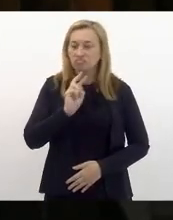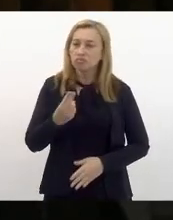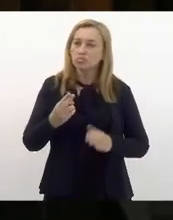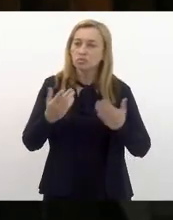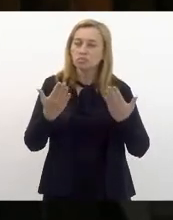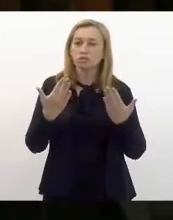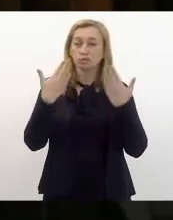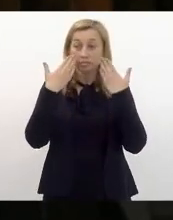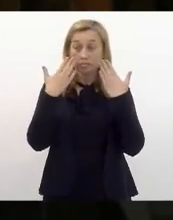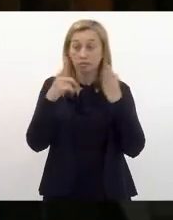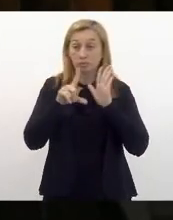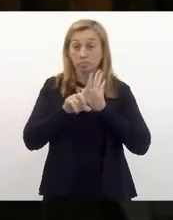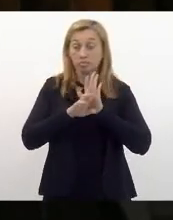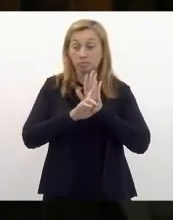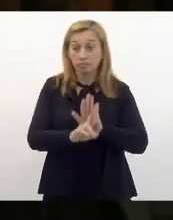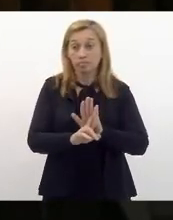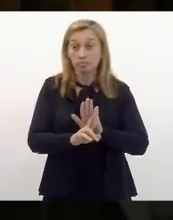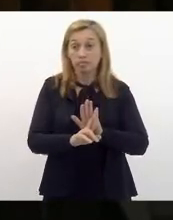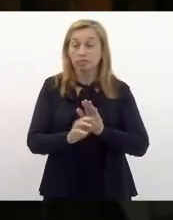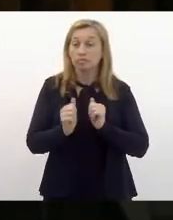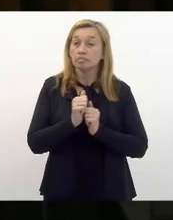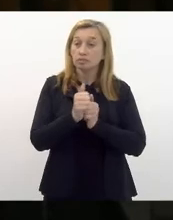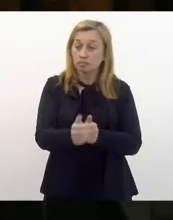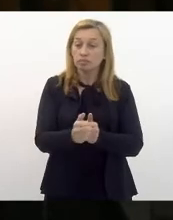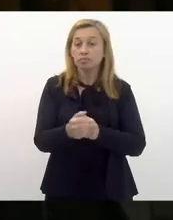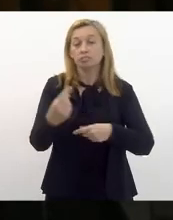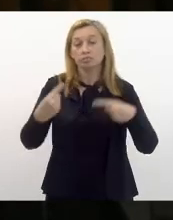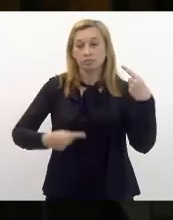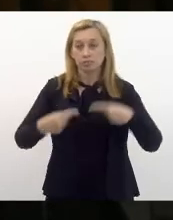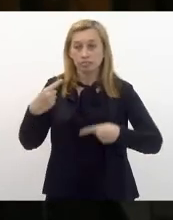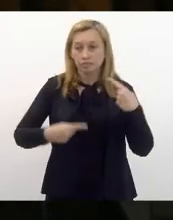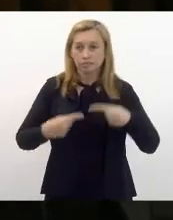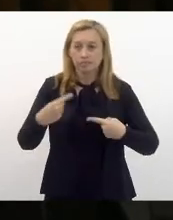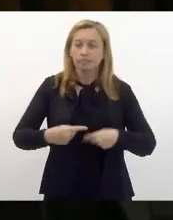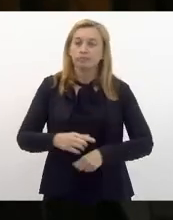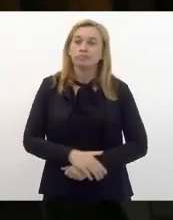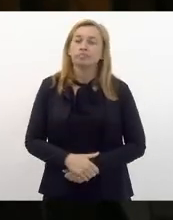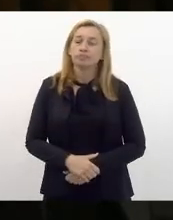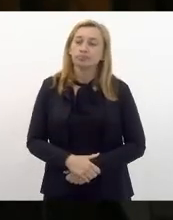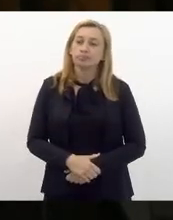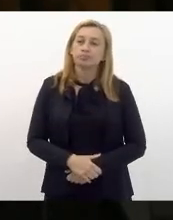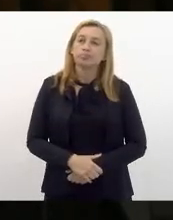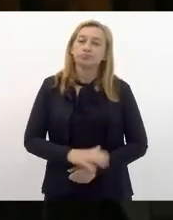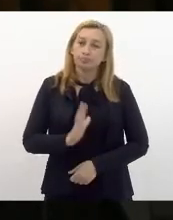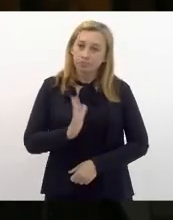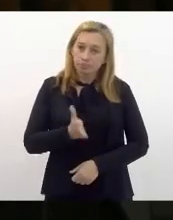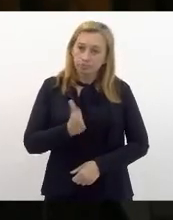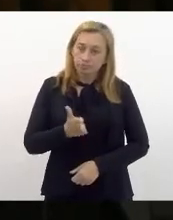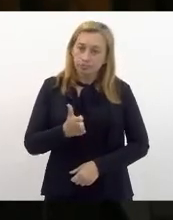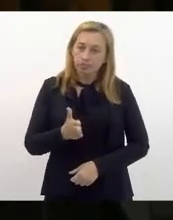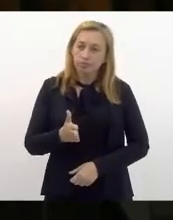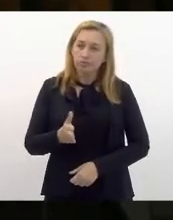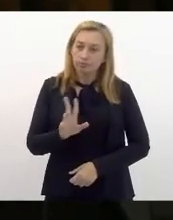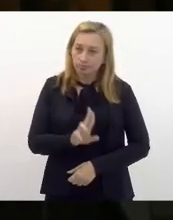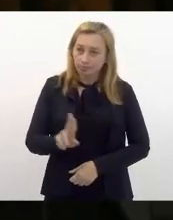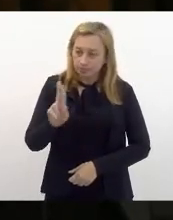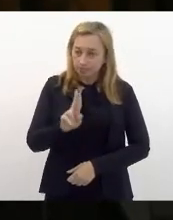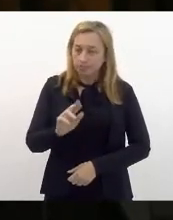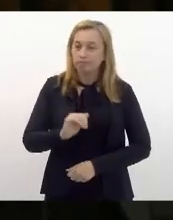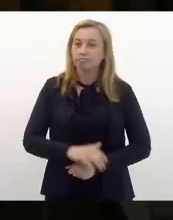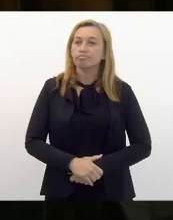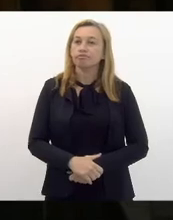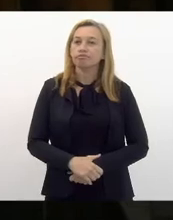representando segmentos da política o que já foram bastante expressivos